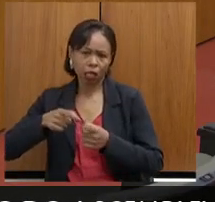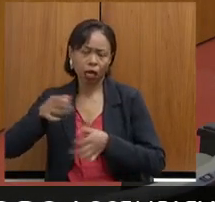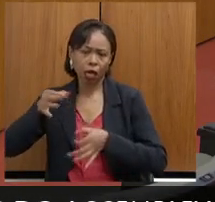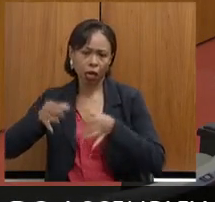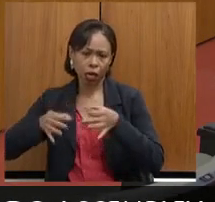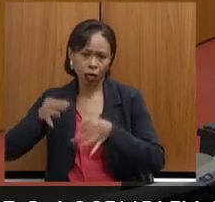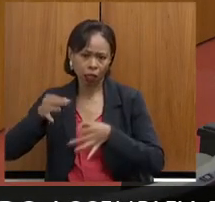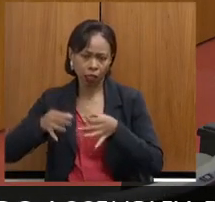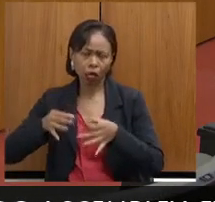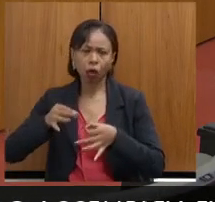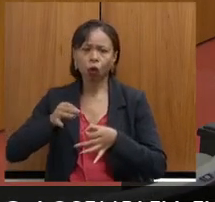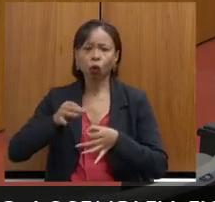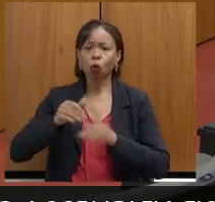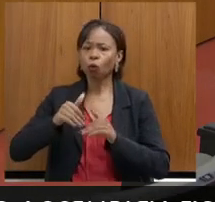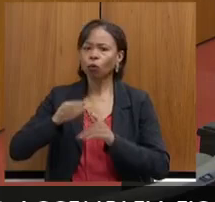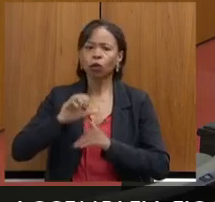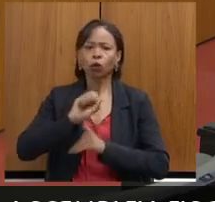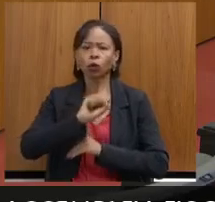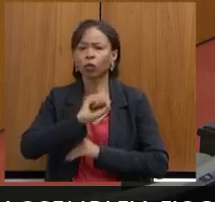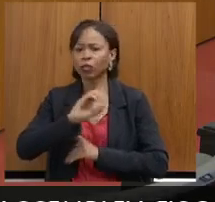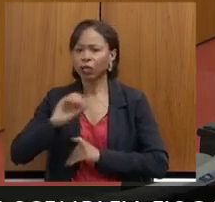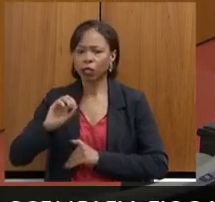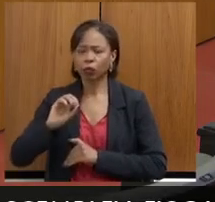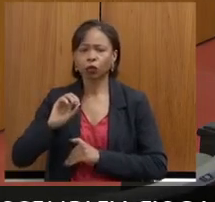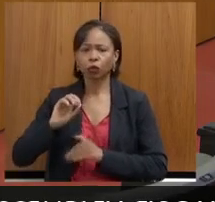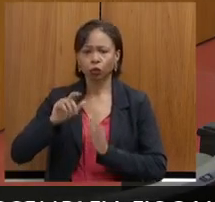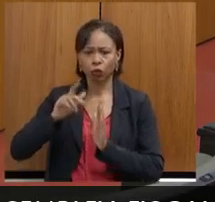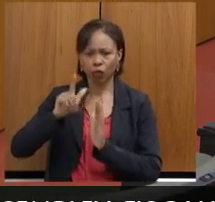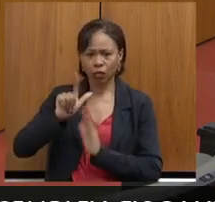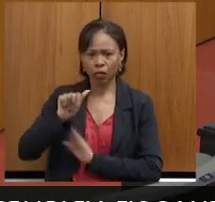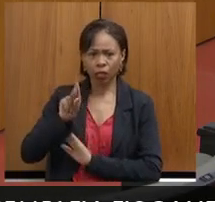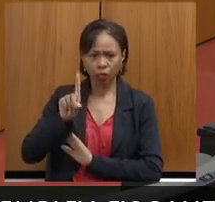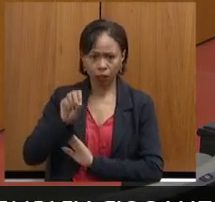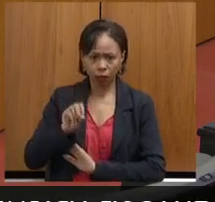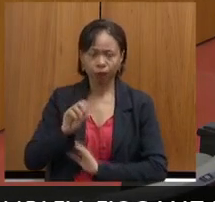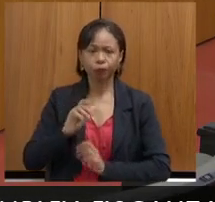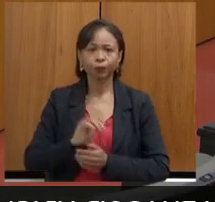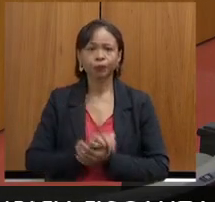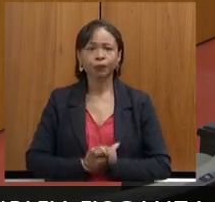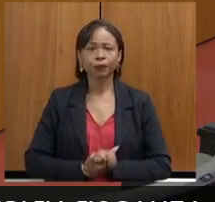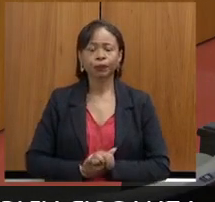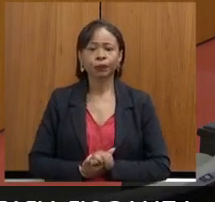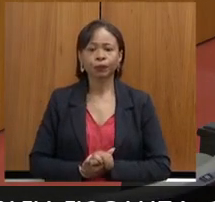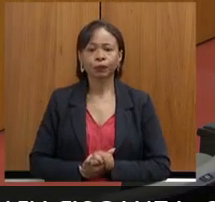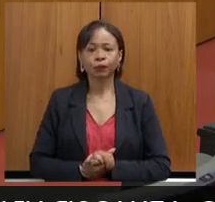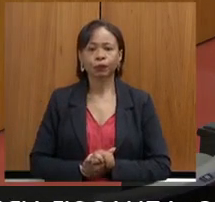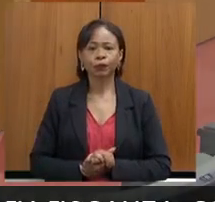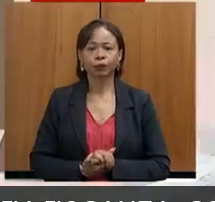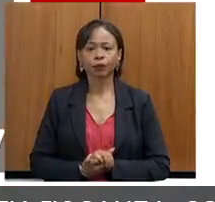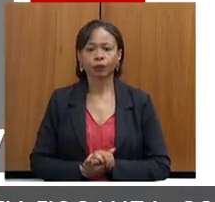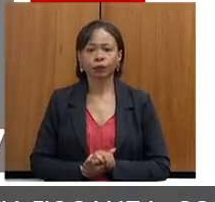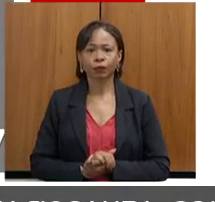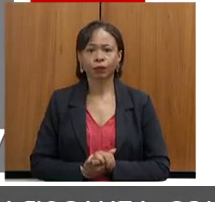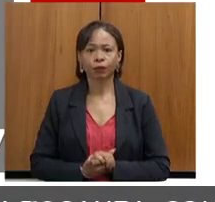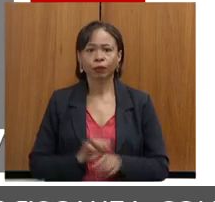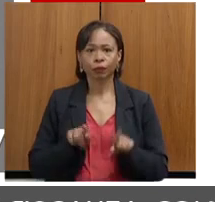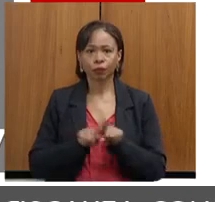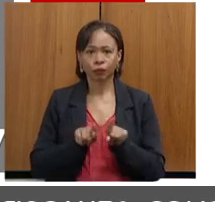e emitidos pode seguir adiante nós temos aqui